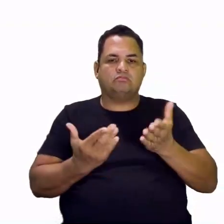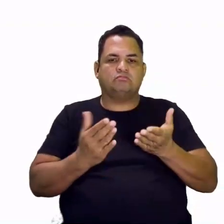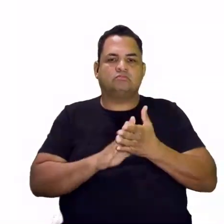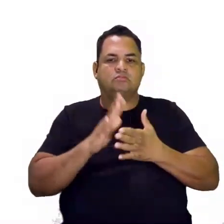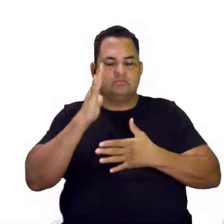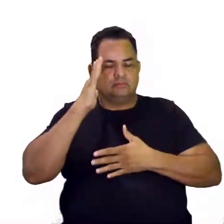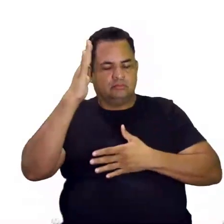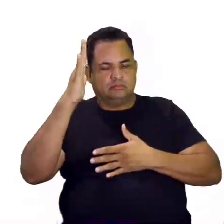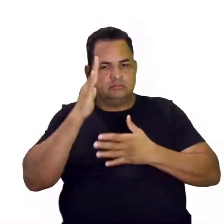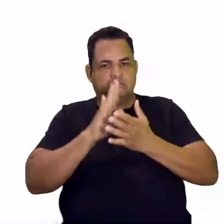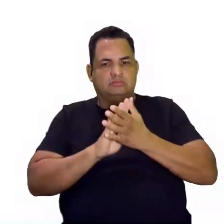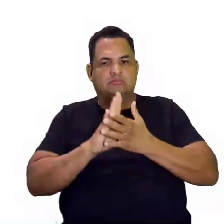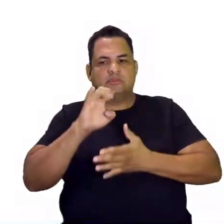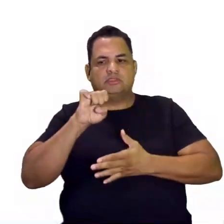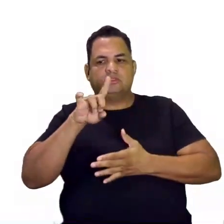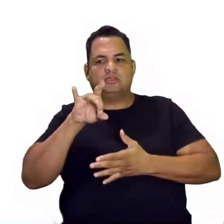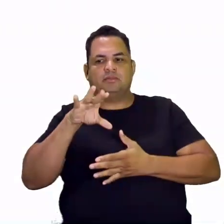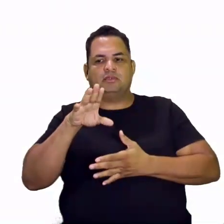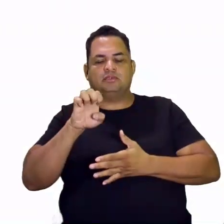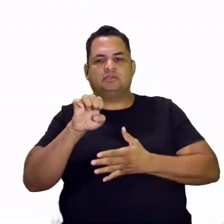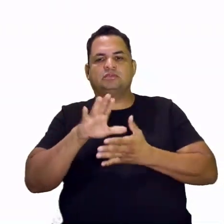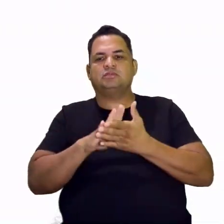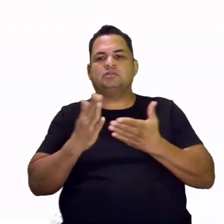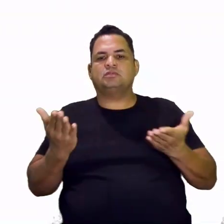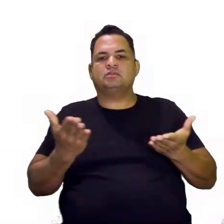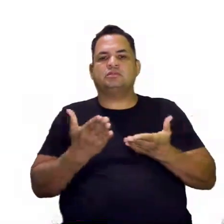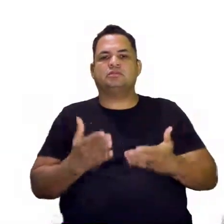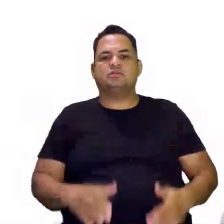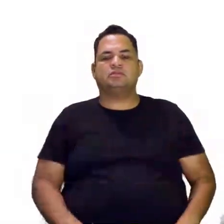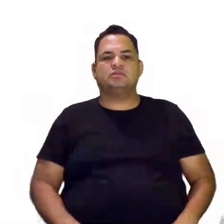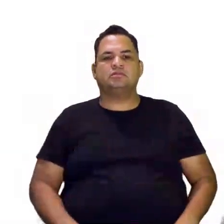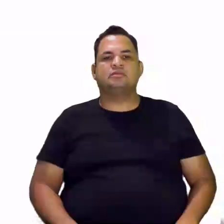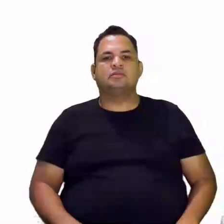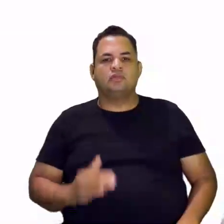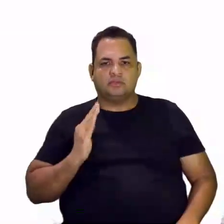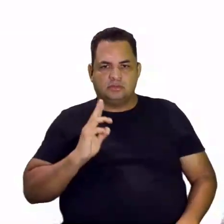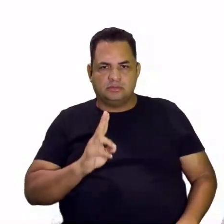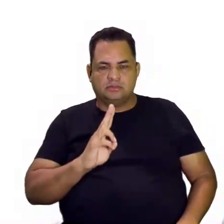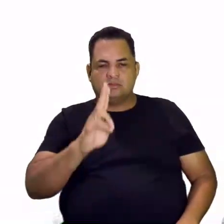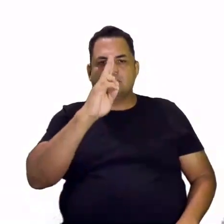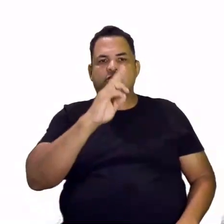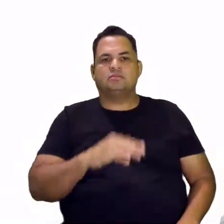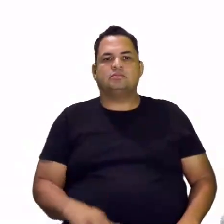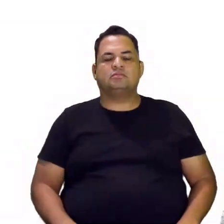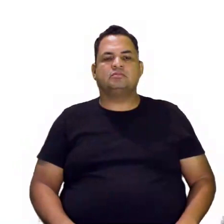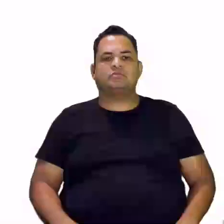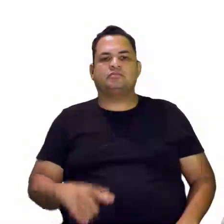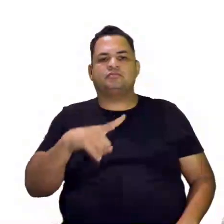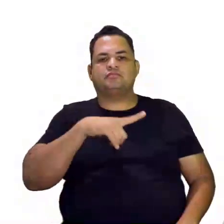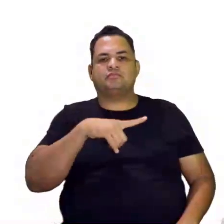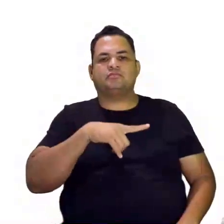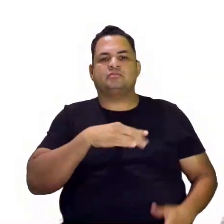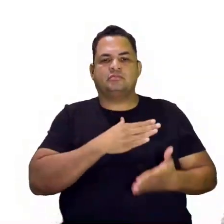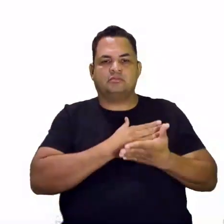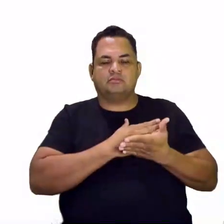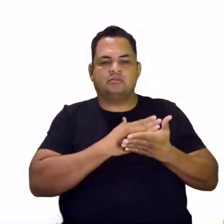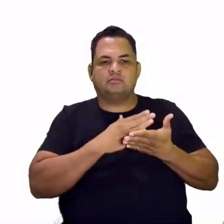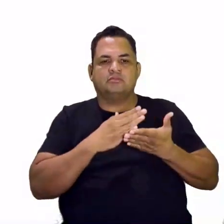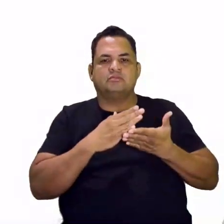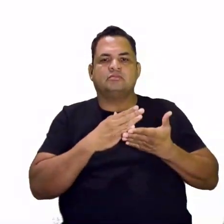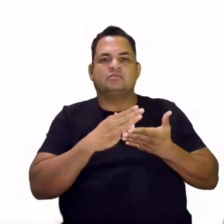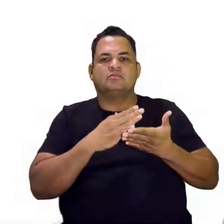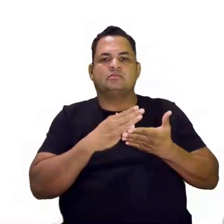essa teoria da simbiose ou endossimbiose. Vamos seguindo? Então, a gente tem, a partir